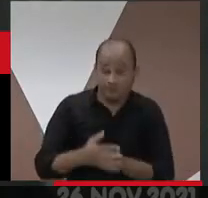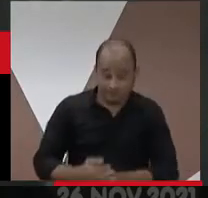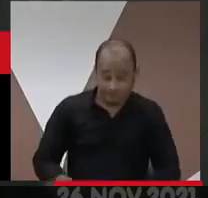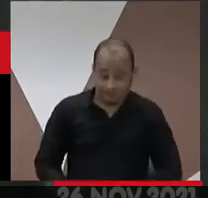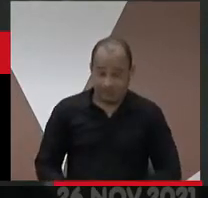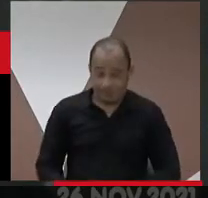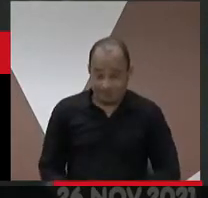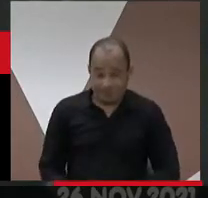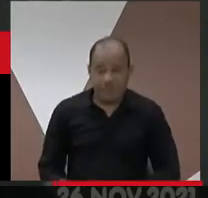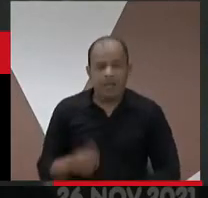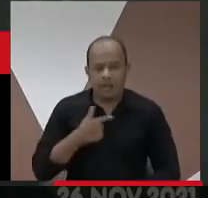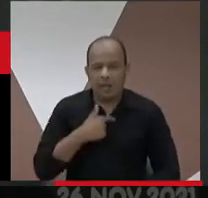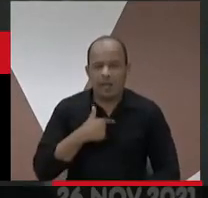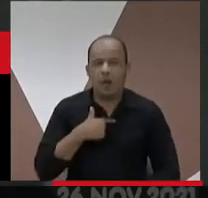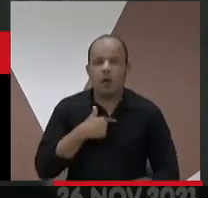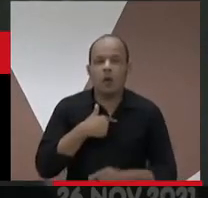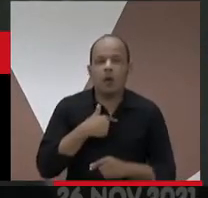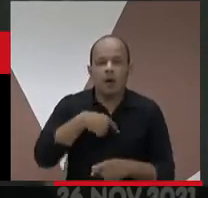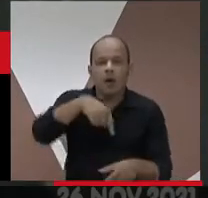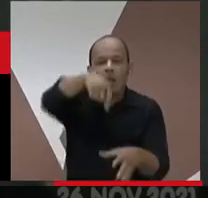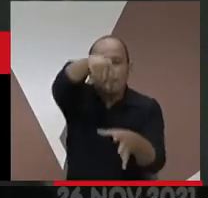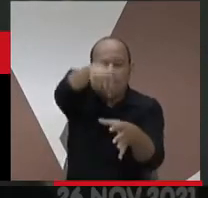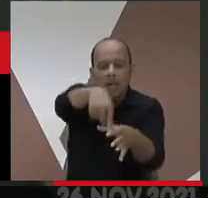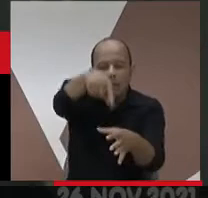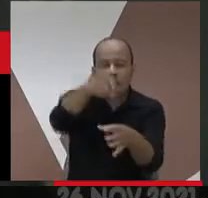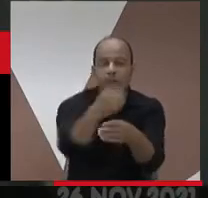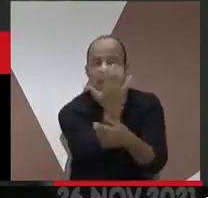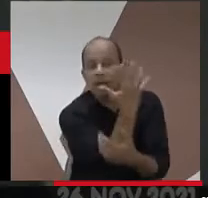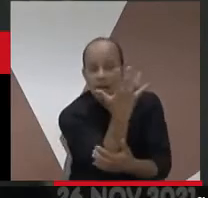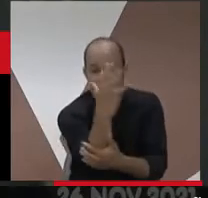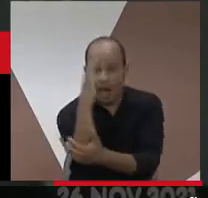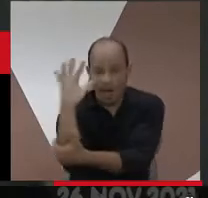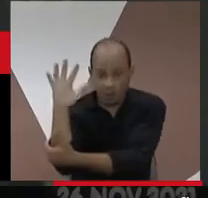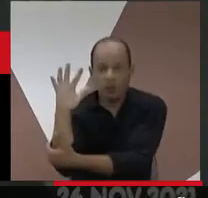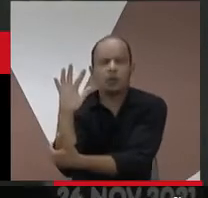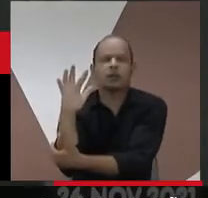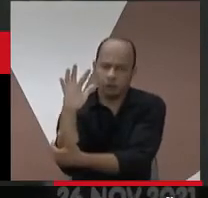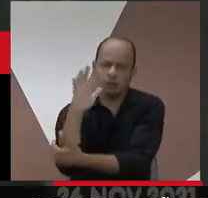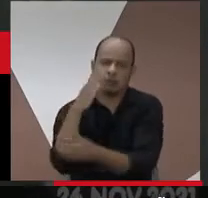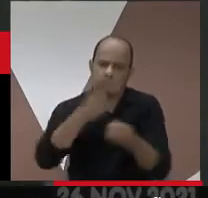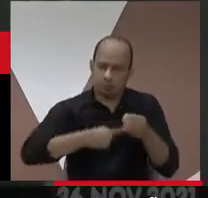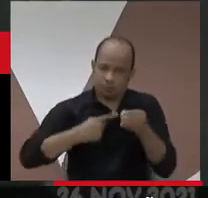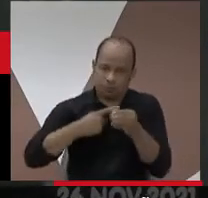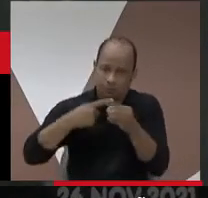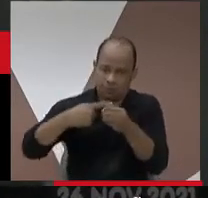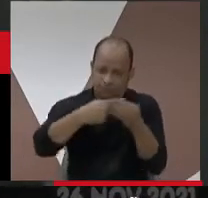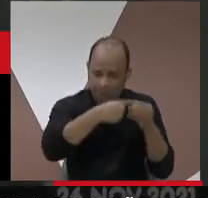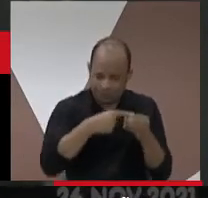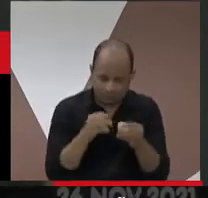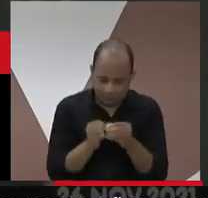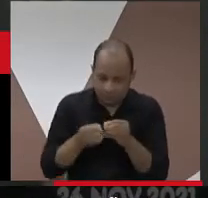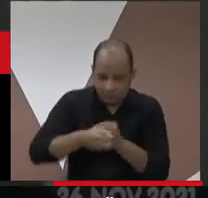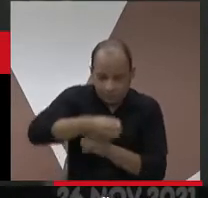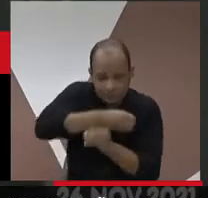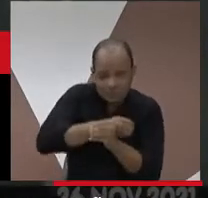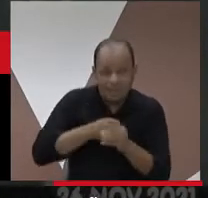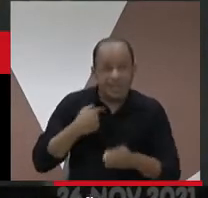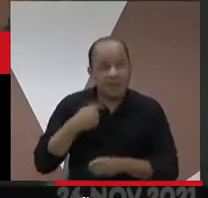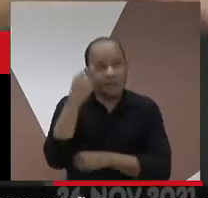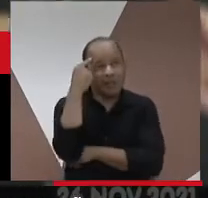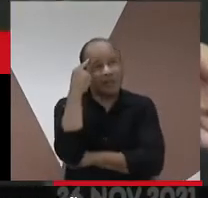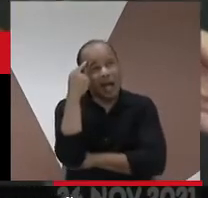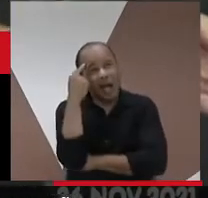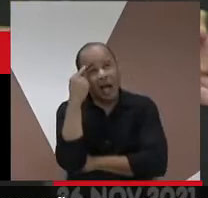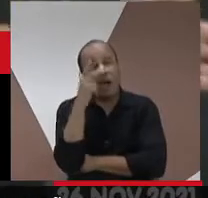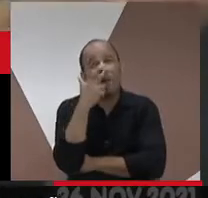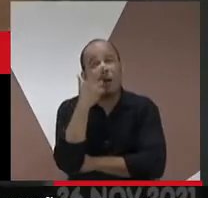Eu, como plantador de árvores na região metropolitana, eu chego a pensar que é uma utopia plantar árvores.